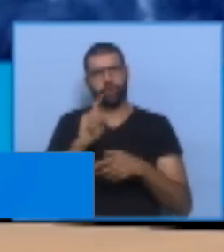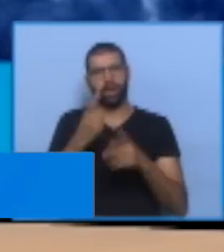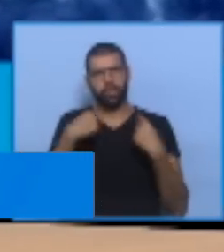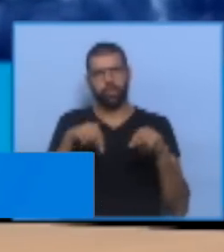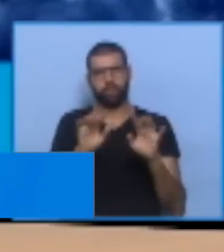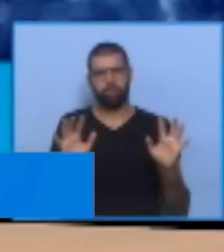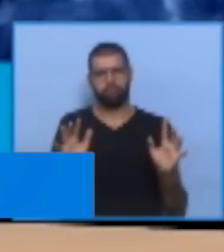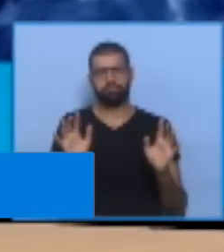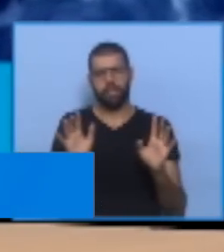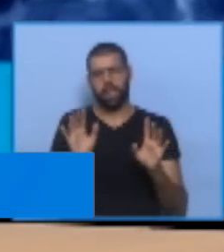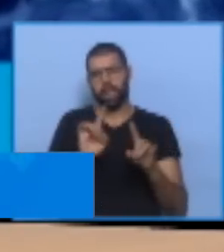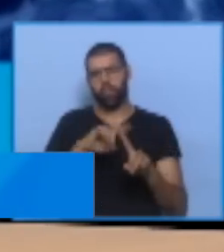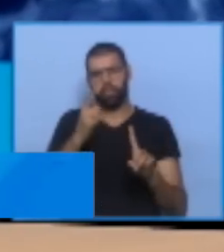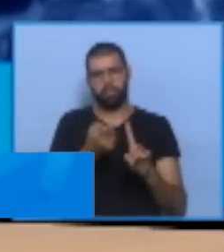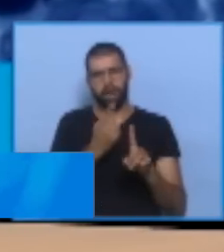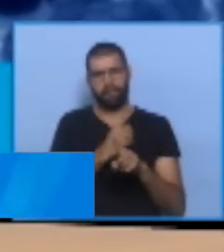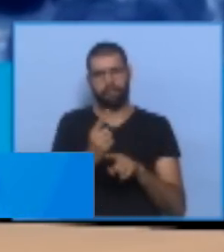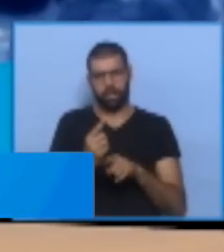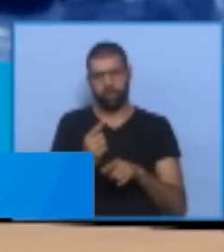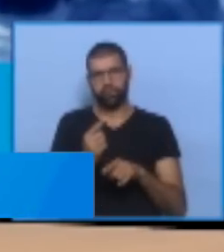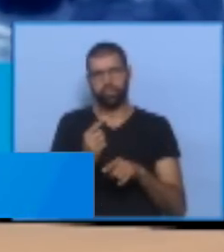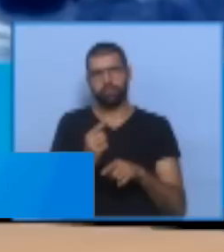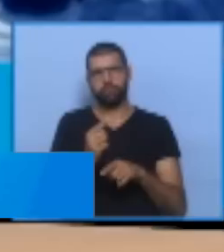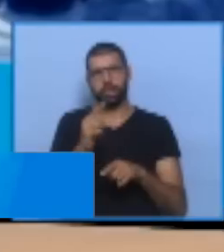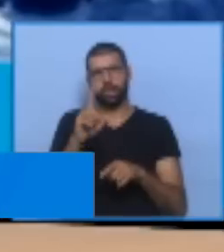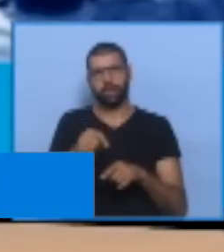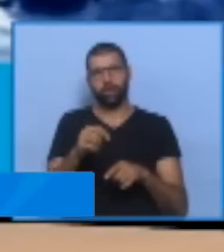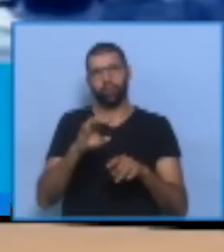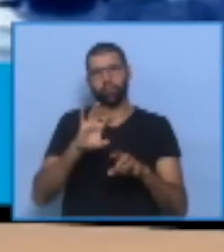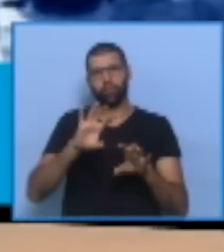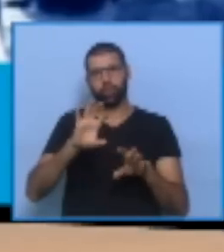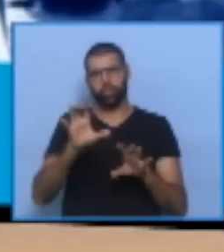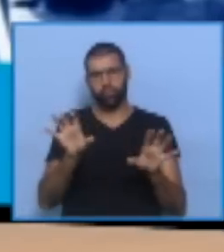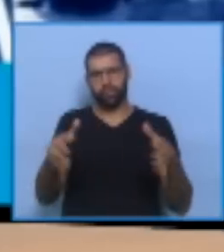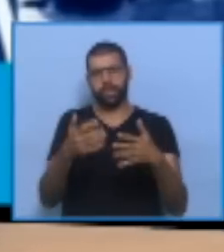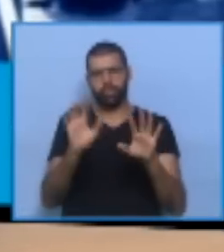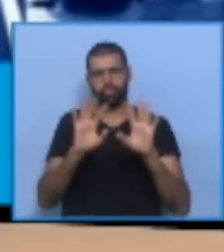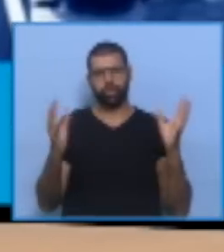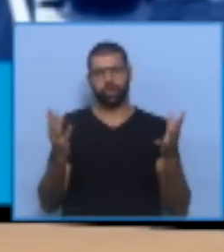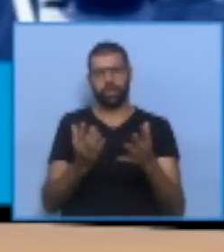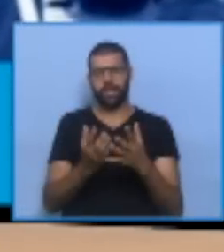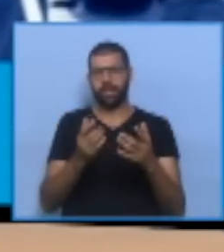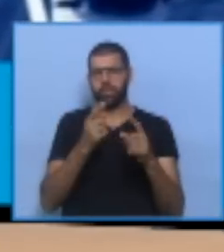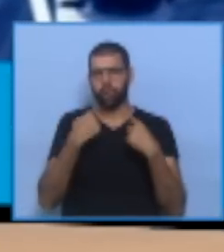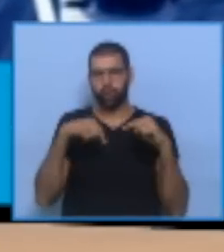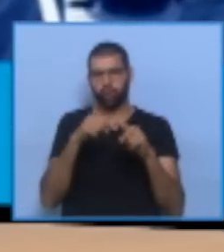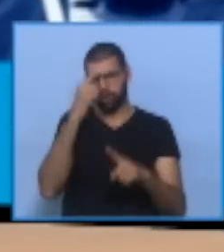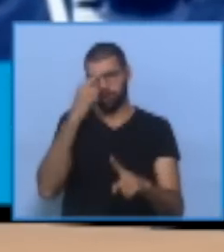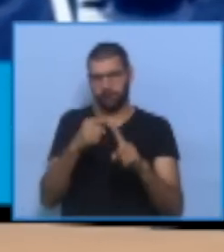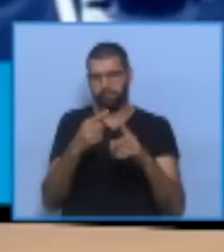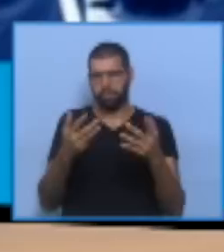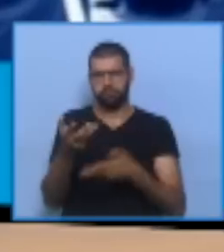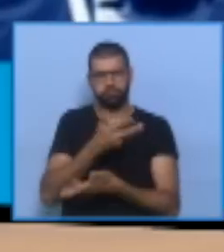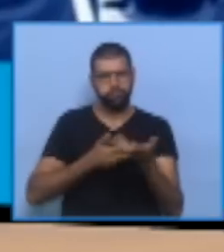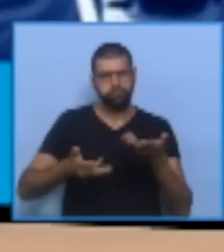reunião plenária que é anual e onde as estruturas do Conselho Geral Internacional se reúnem para alguma formação entre eles e